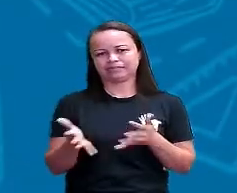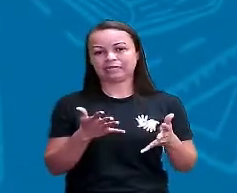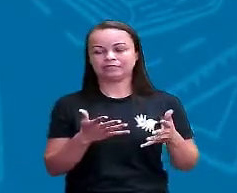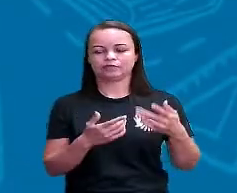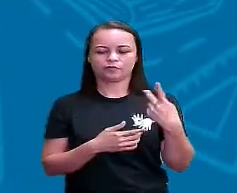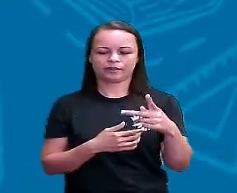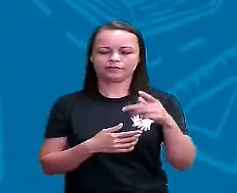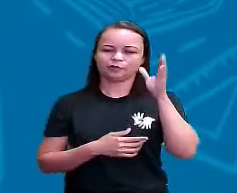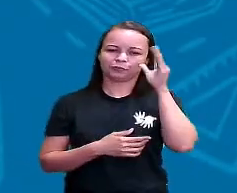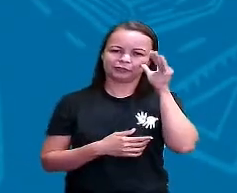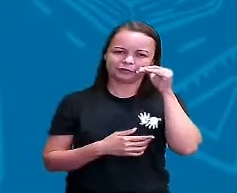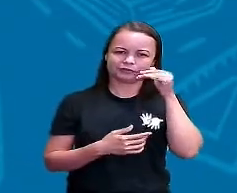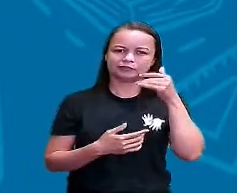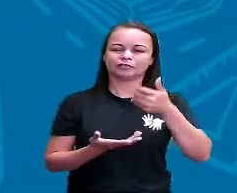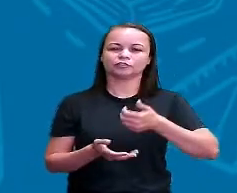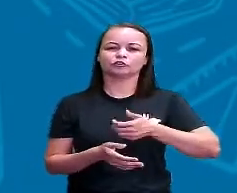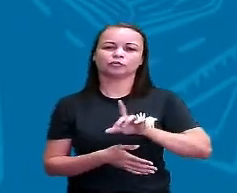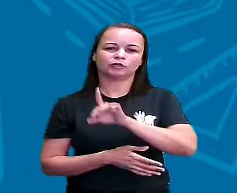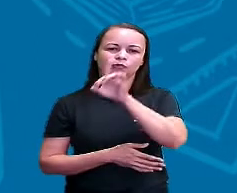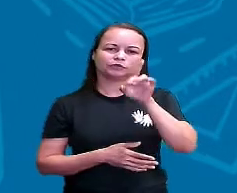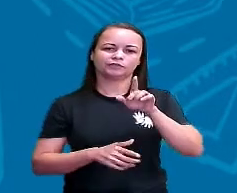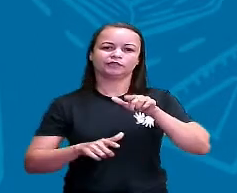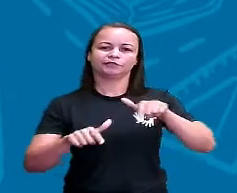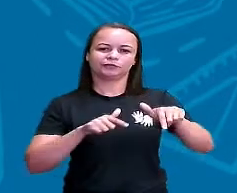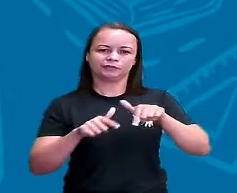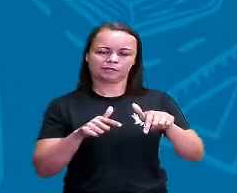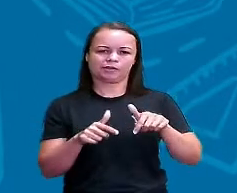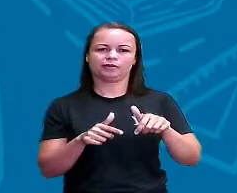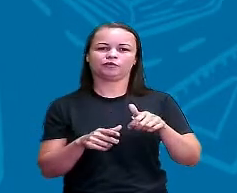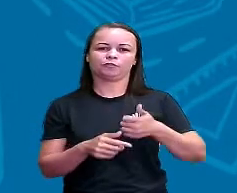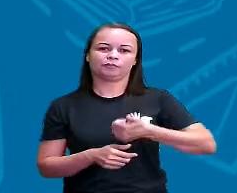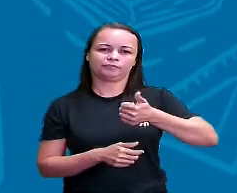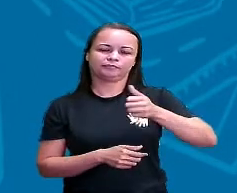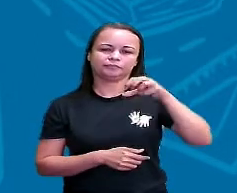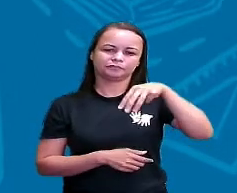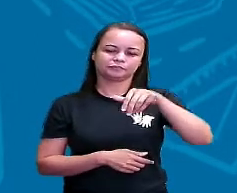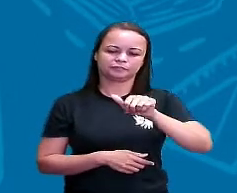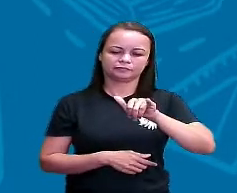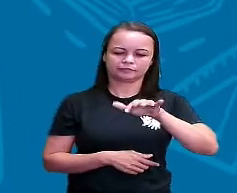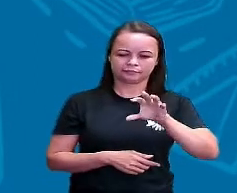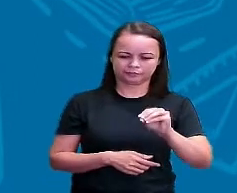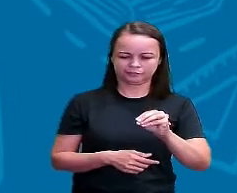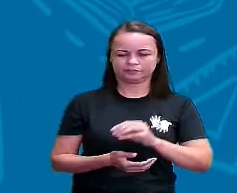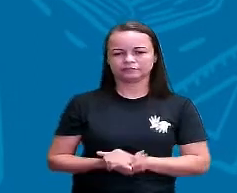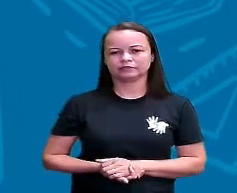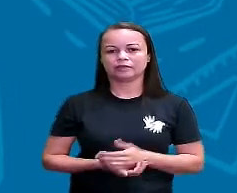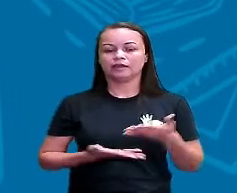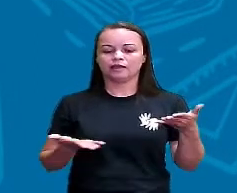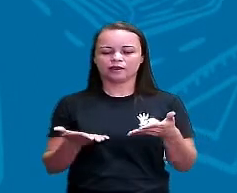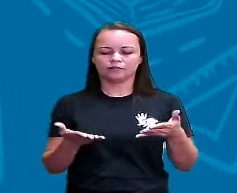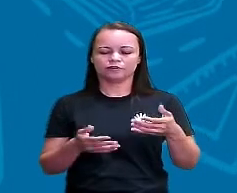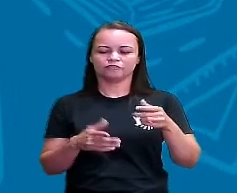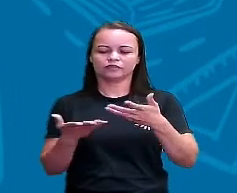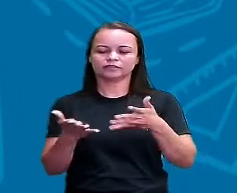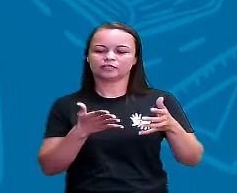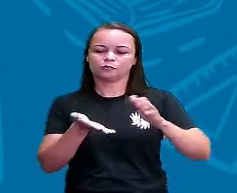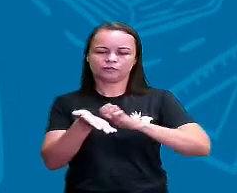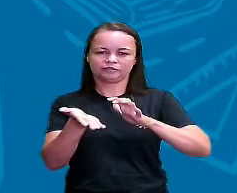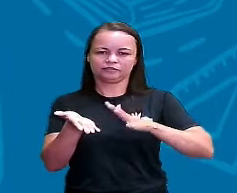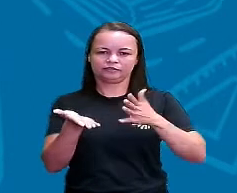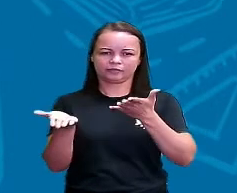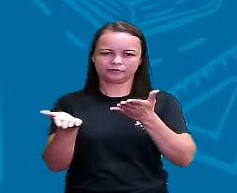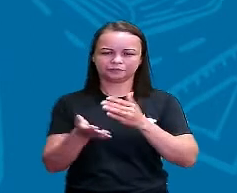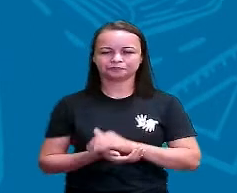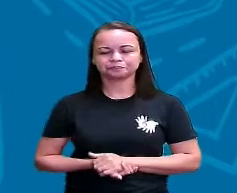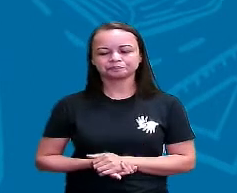e o 1º de maio, certo? Agora a gente vai fazer uma atividade para ver se vocês ficaram aí, ó, antenados. Preencha a